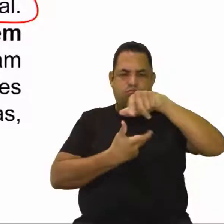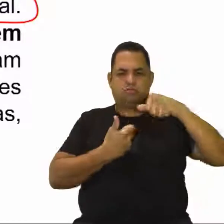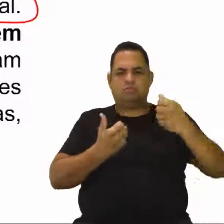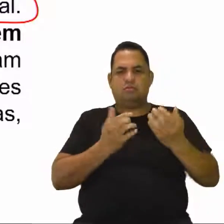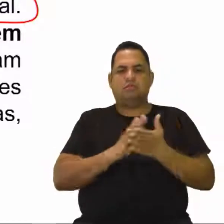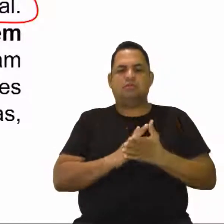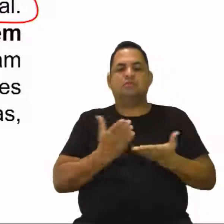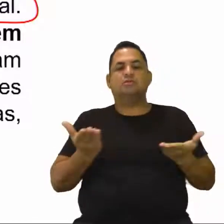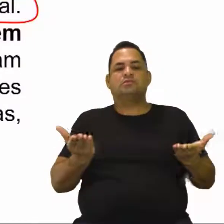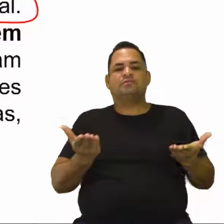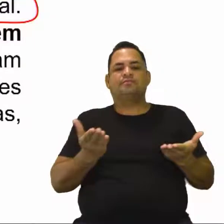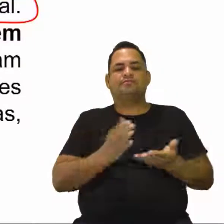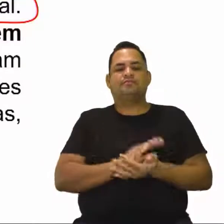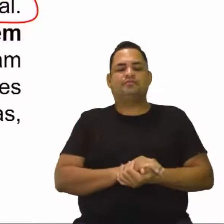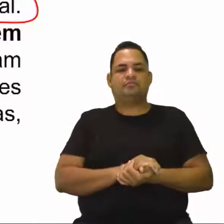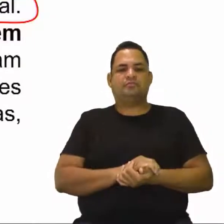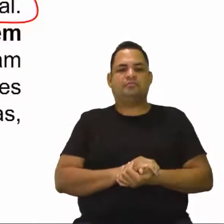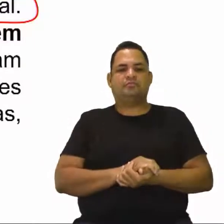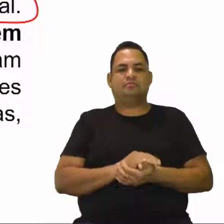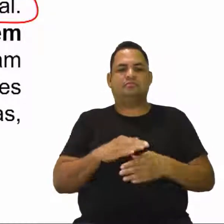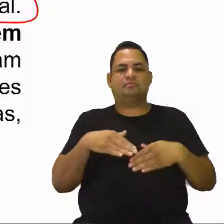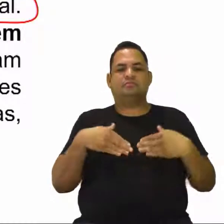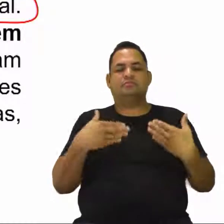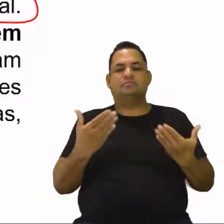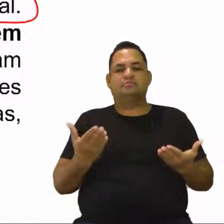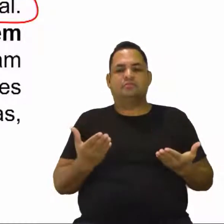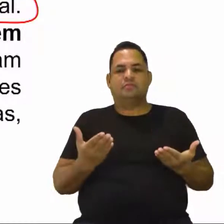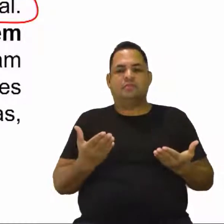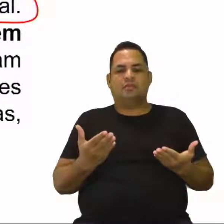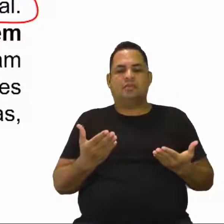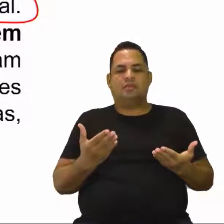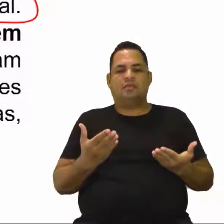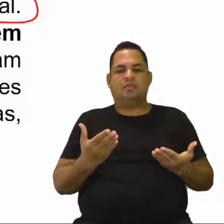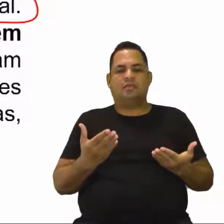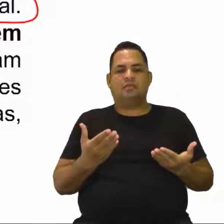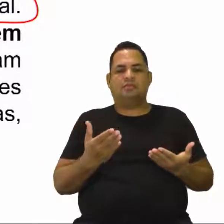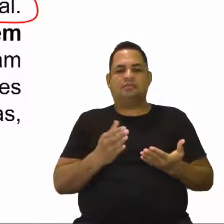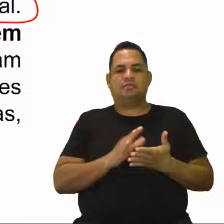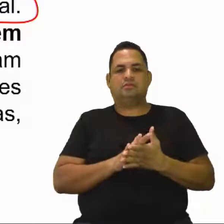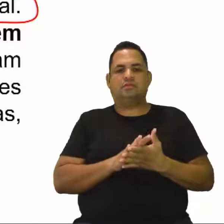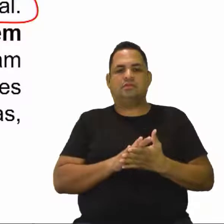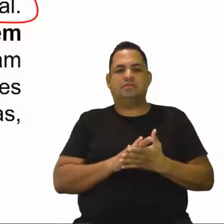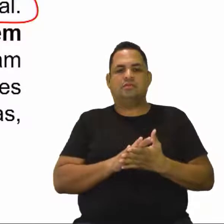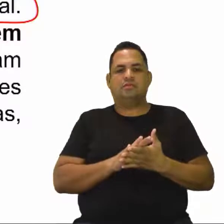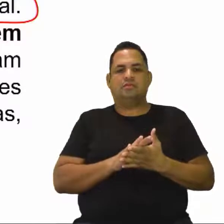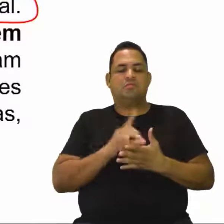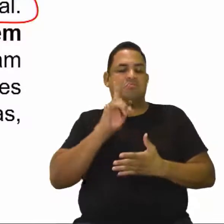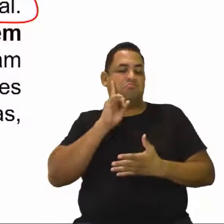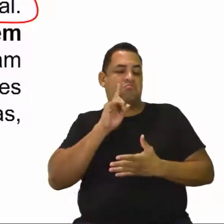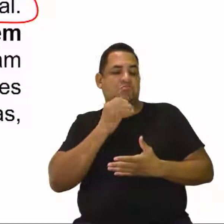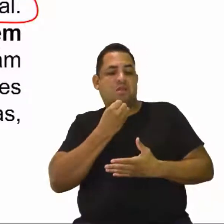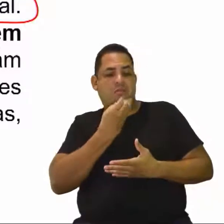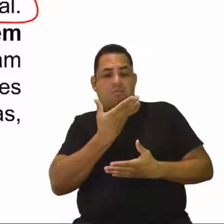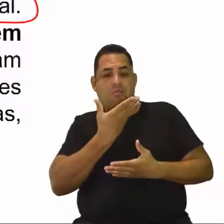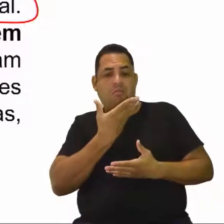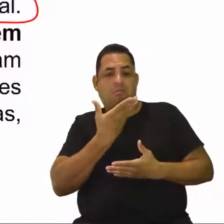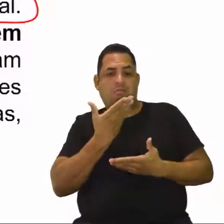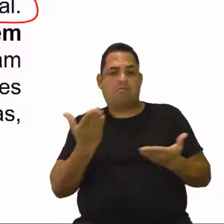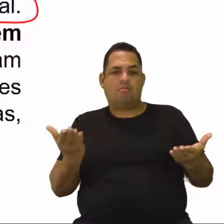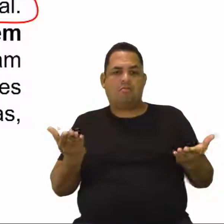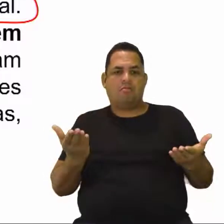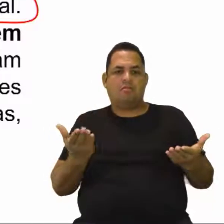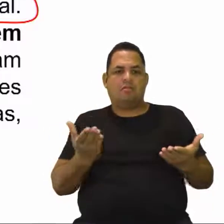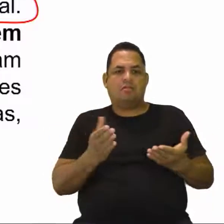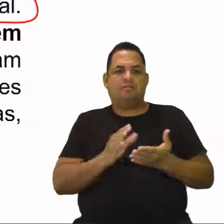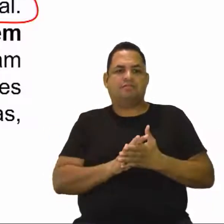localmente, geograficamente. Enquanto ali, numa boa, os Estados Unidos,